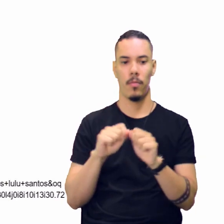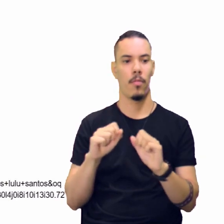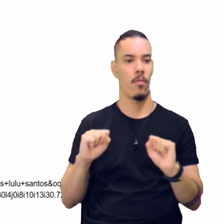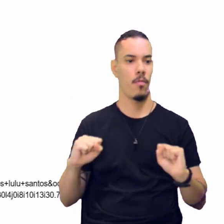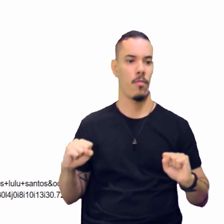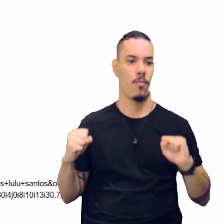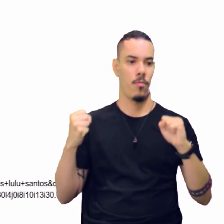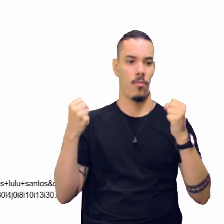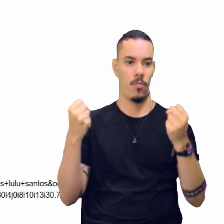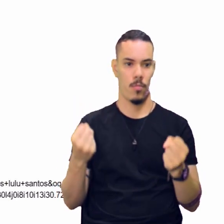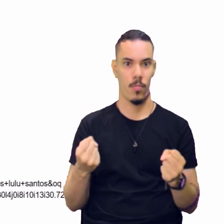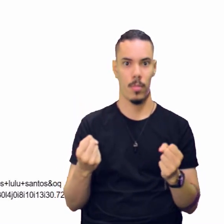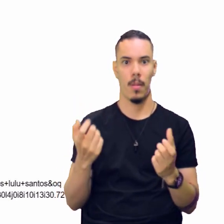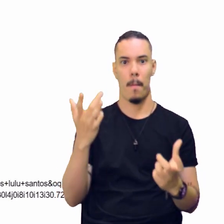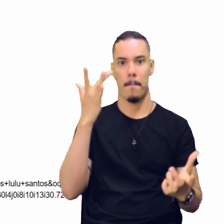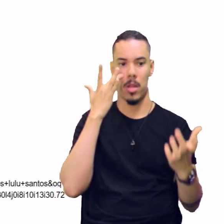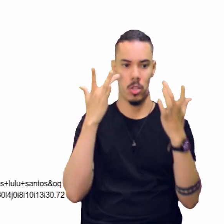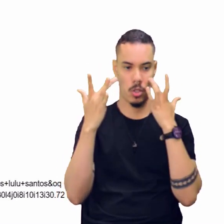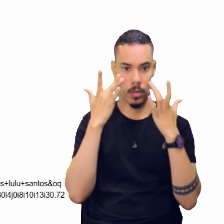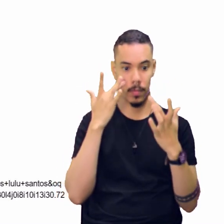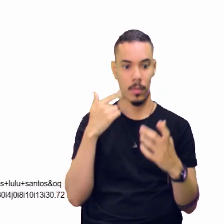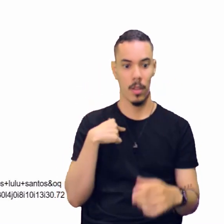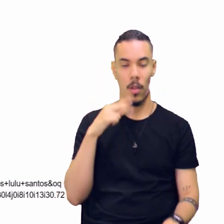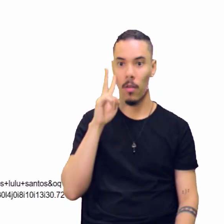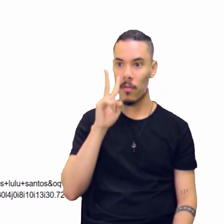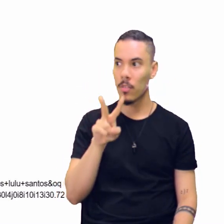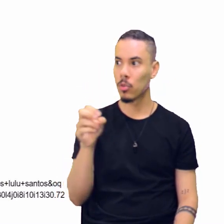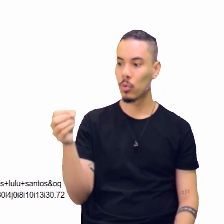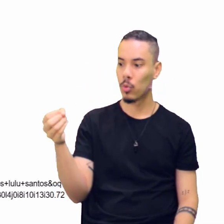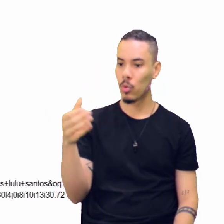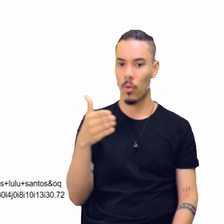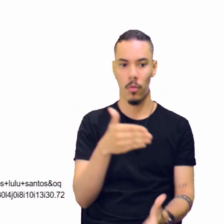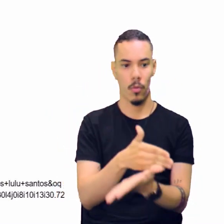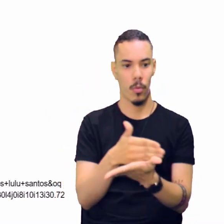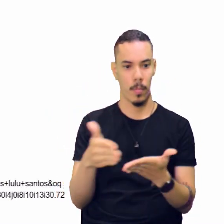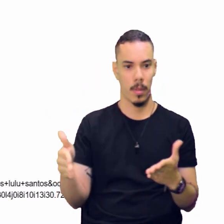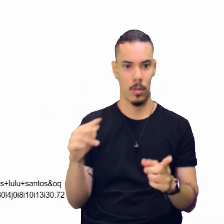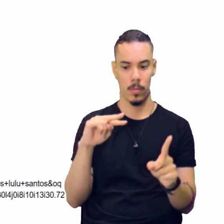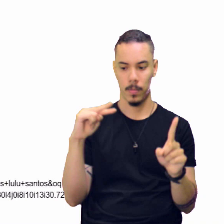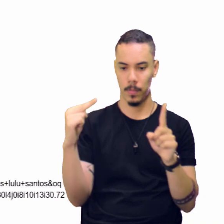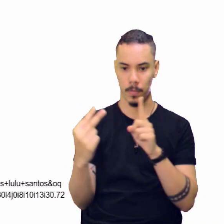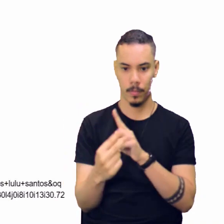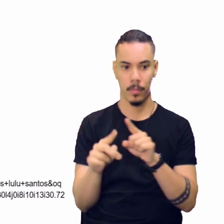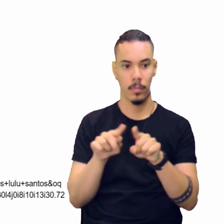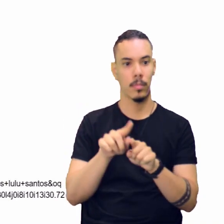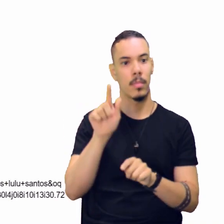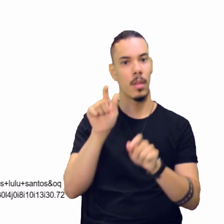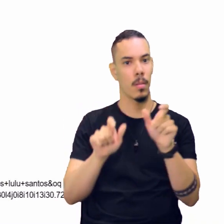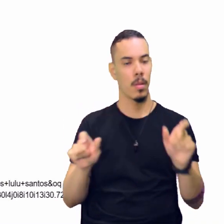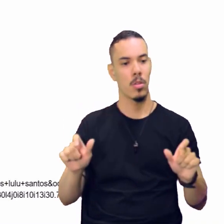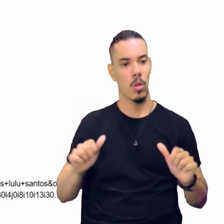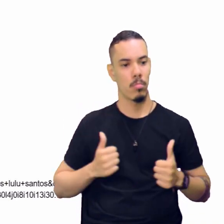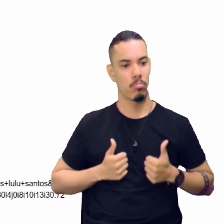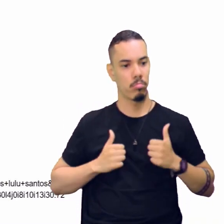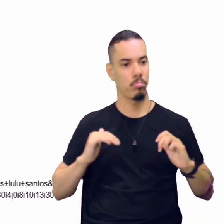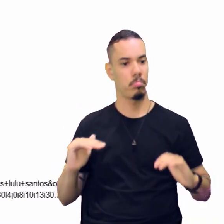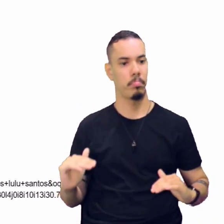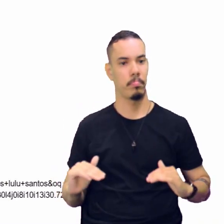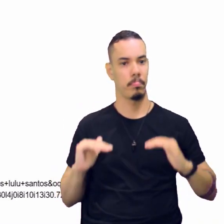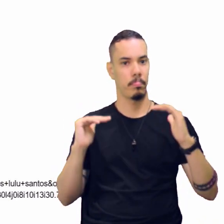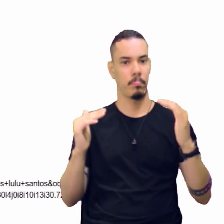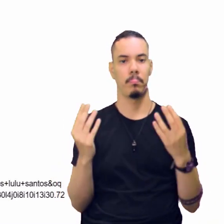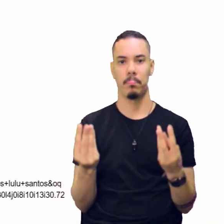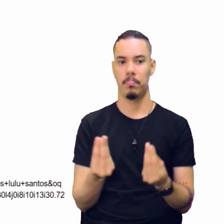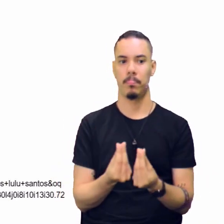tem uma paixão. Eu vejo um novo começo de era. de gente fina, elegante e